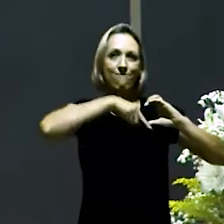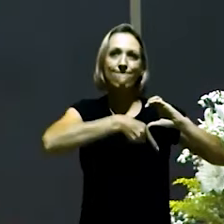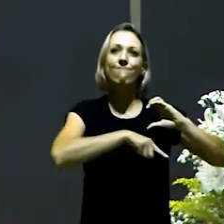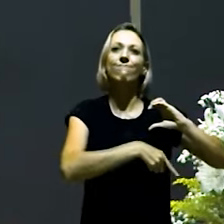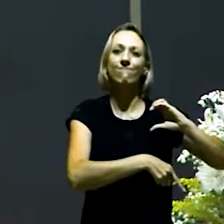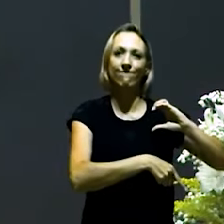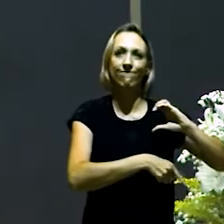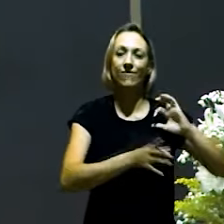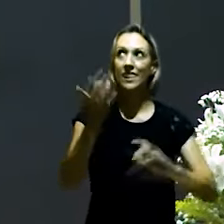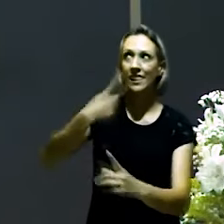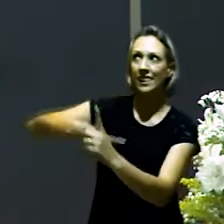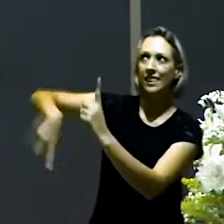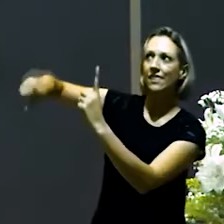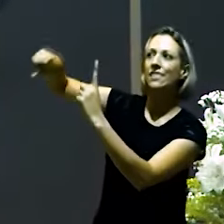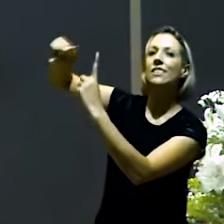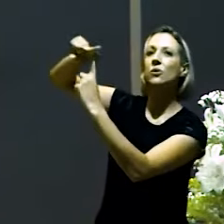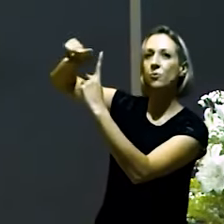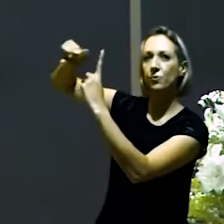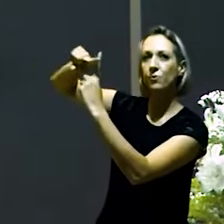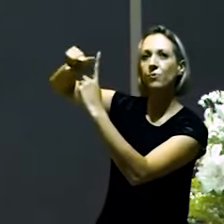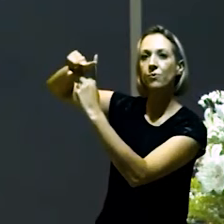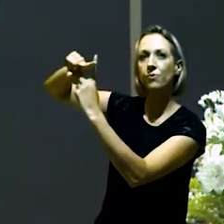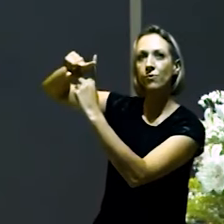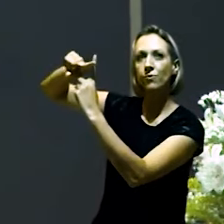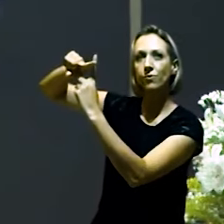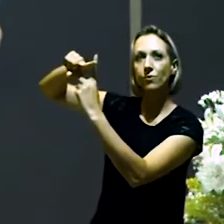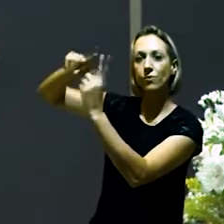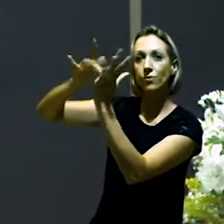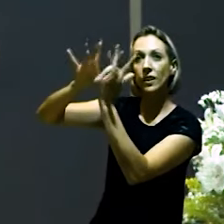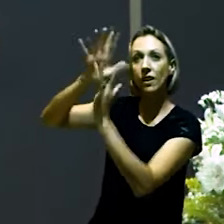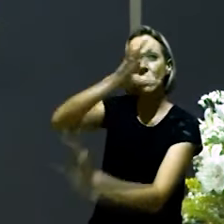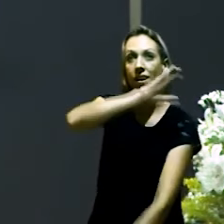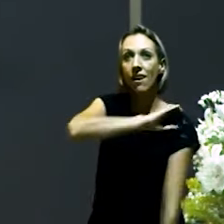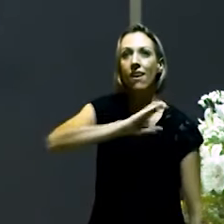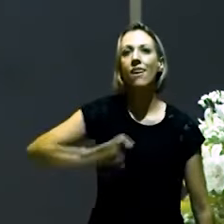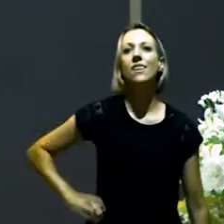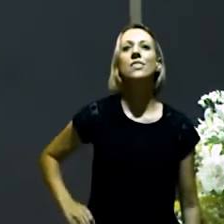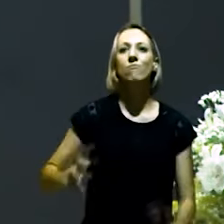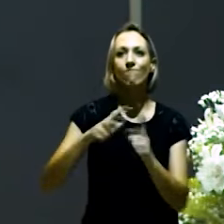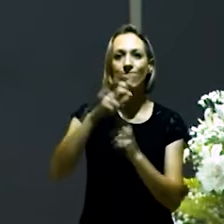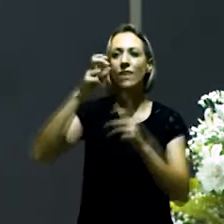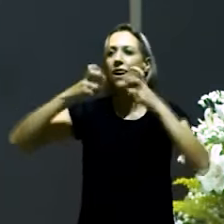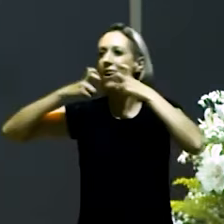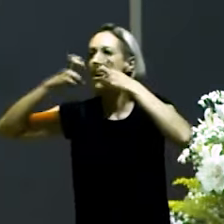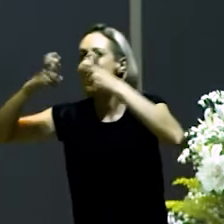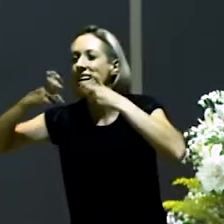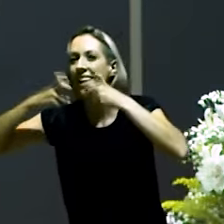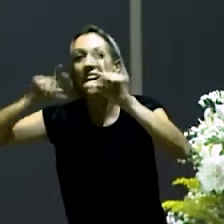E lá na cruz, o maior grito do Cristo vitorioso, o maior grito não foi um grito de